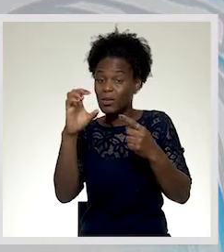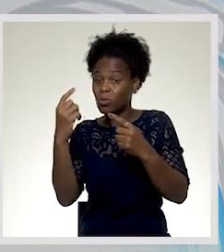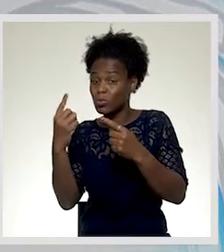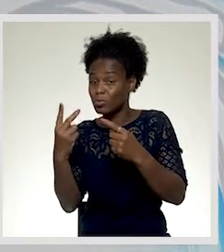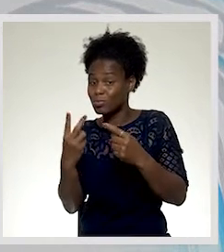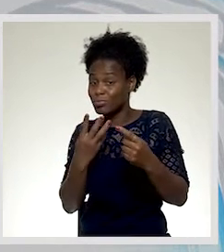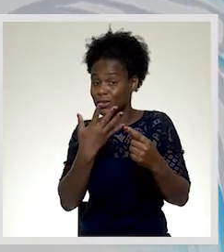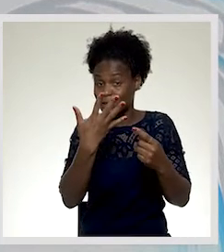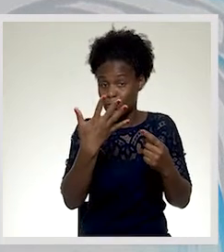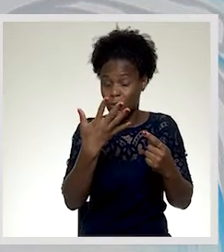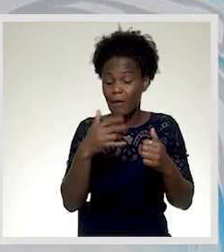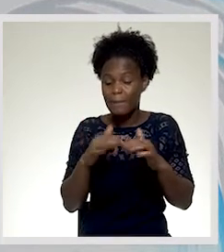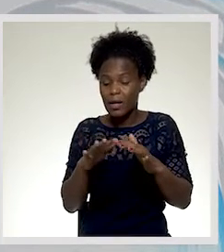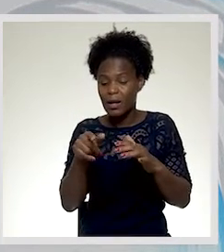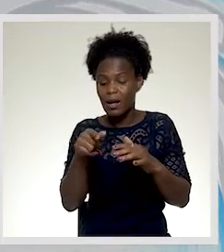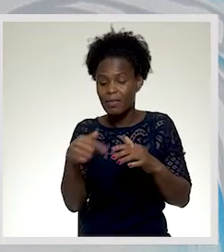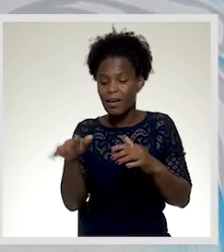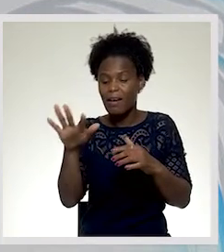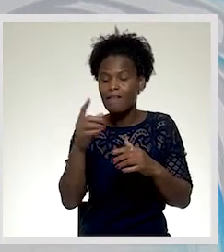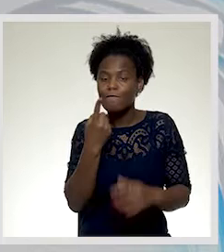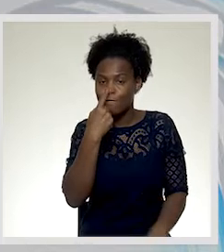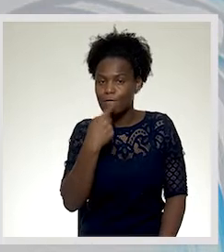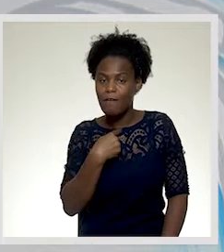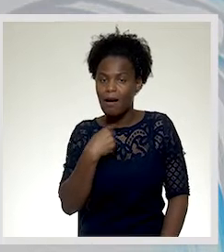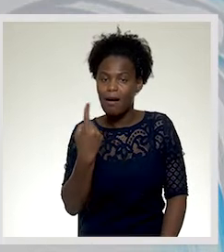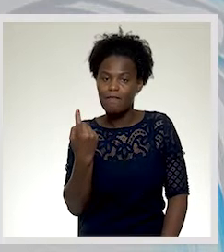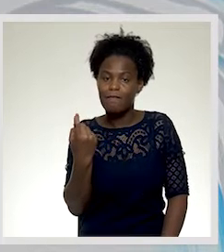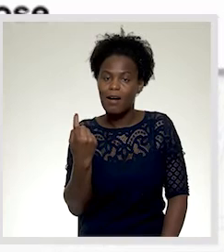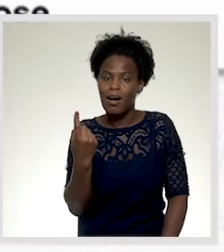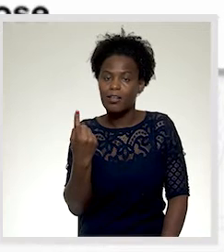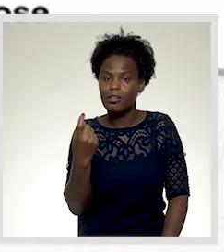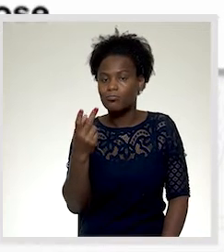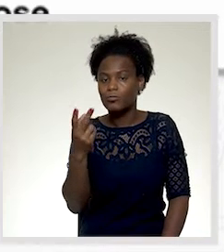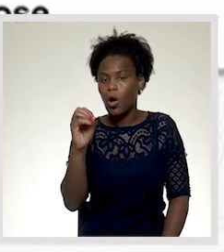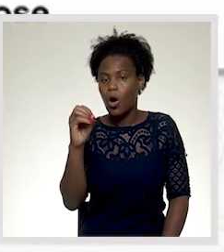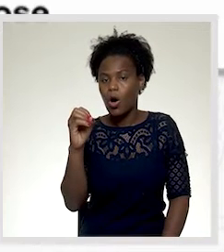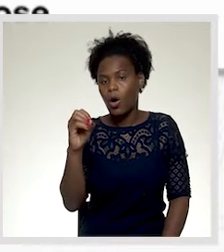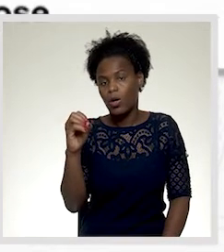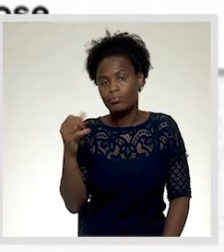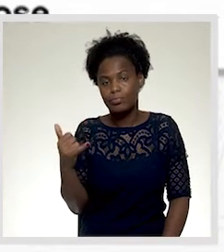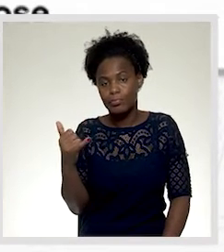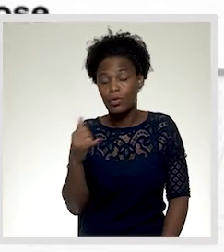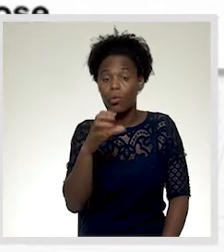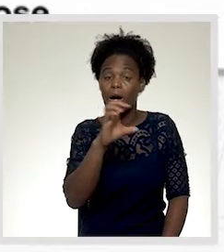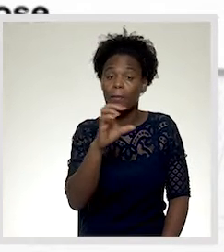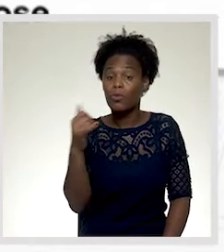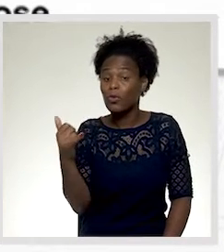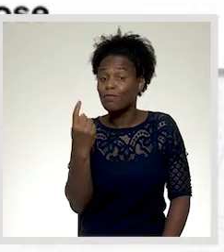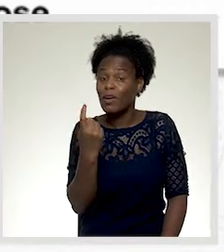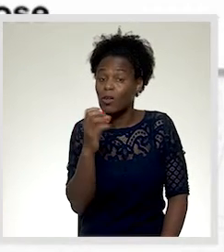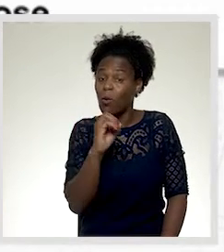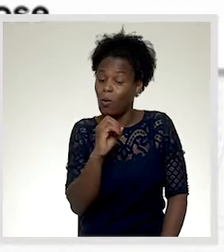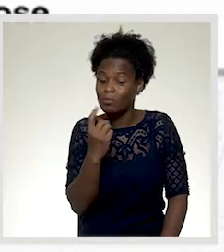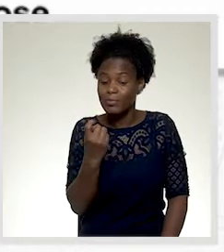carbono, como já tínhamos visto. No entanto, só que tem aqui a falha ou a falta de um oxigênio no carbono 2.